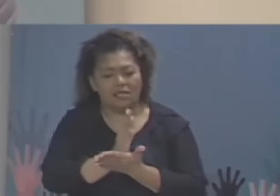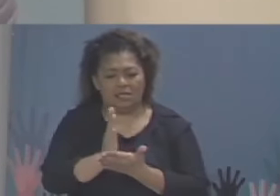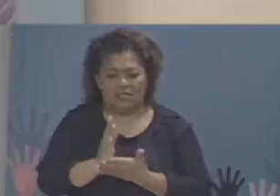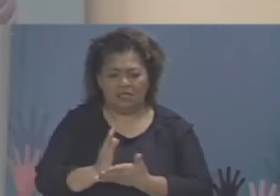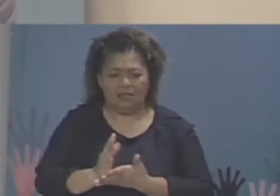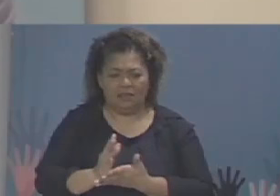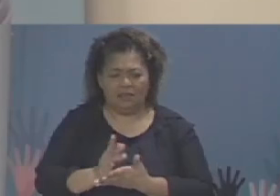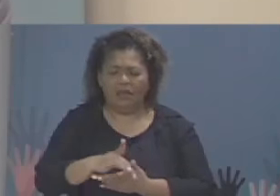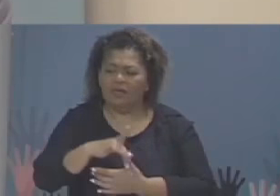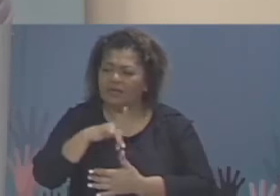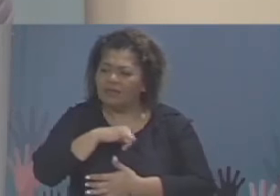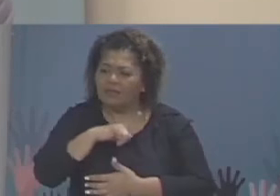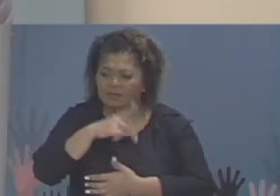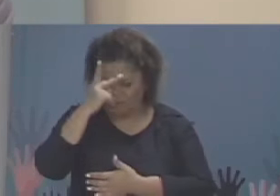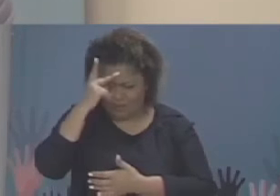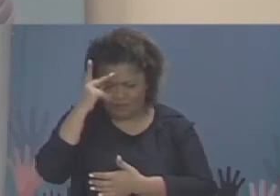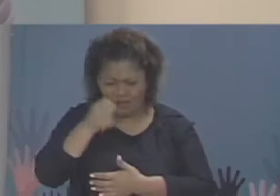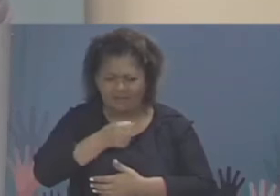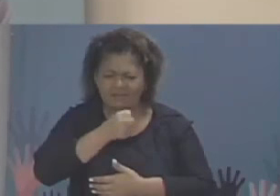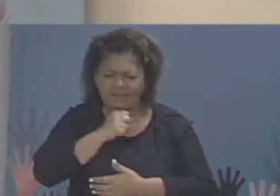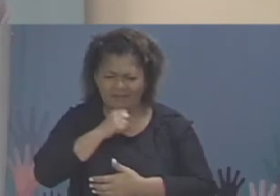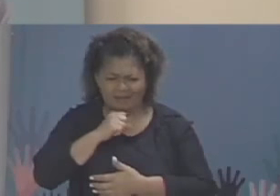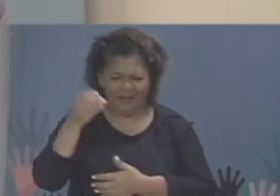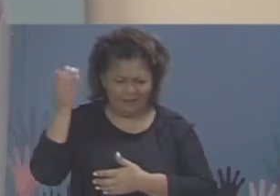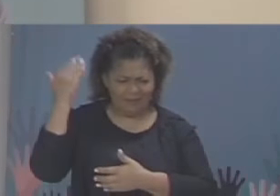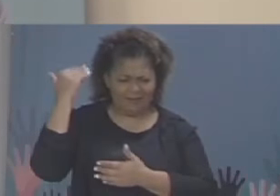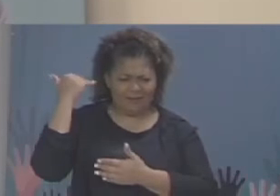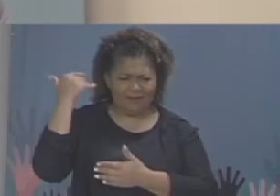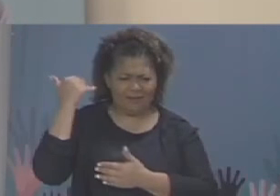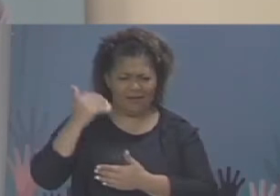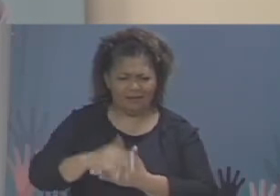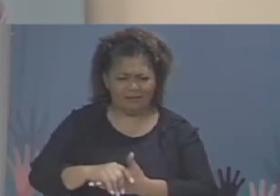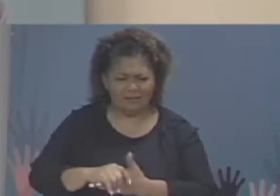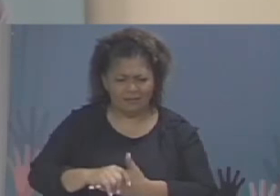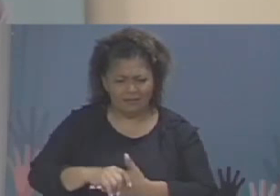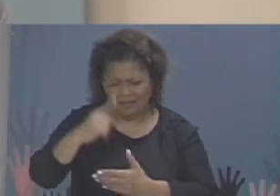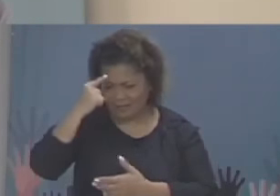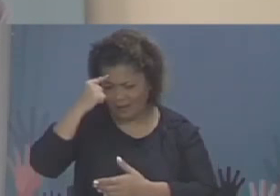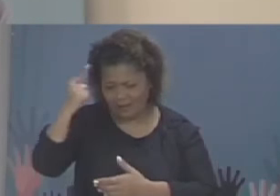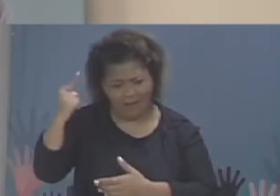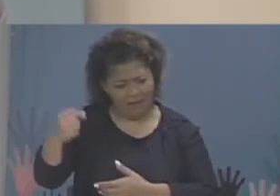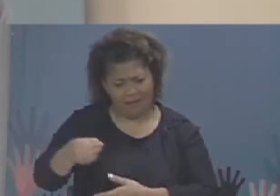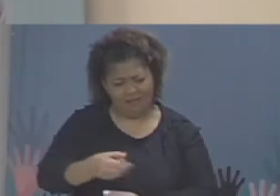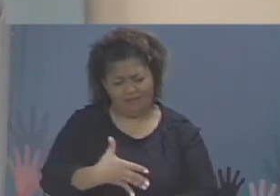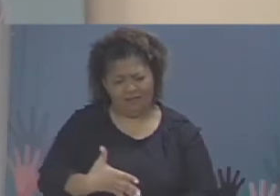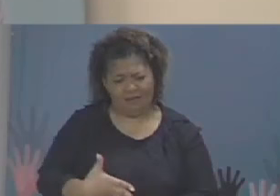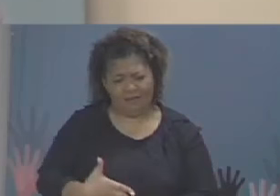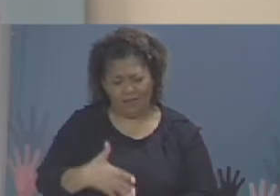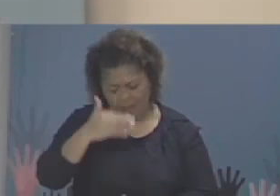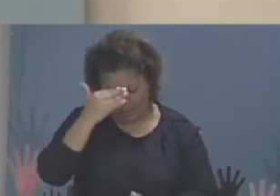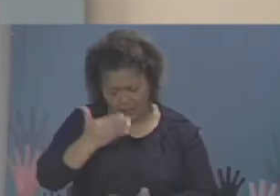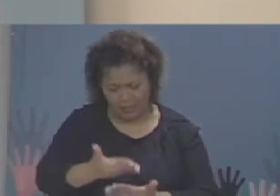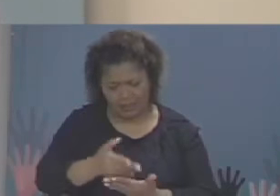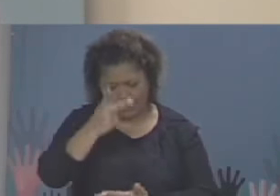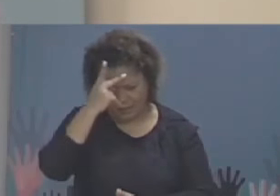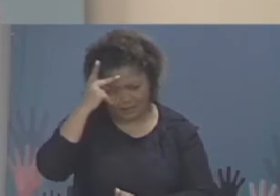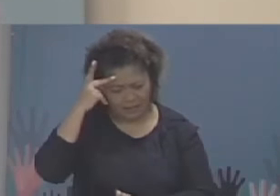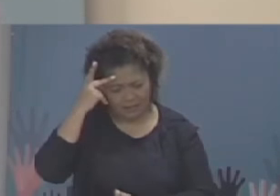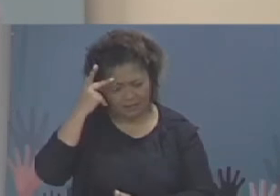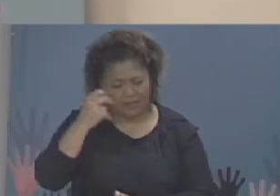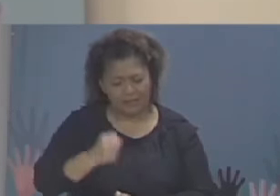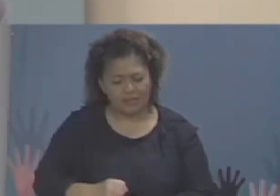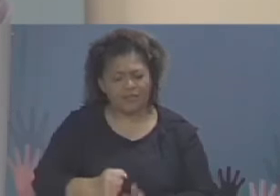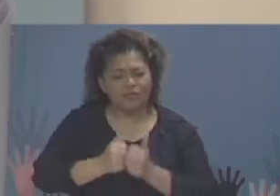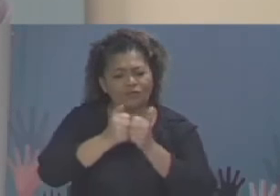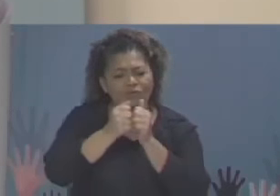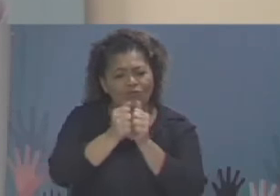que as pessoas mudem. Eu defendo que a pluralidade humana, ela parte do princípio da mudança. E eu acredito também que, se as pessoas estão conosco